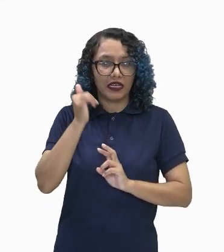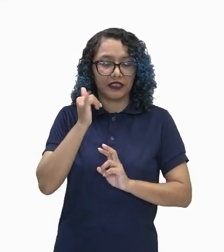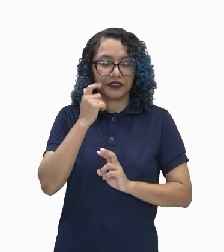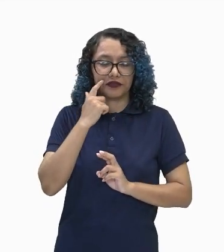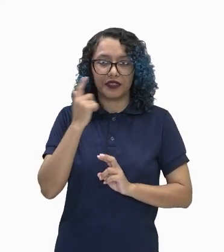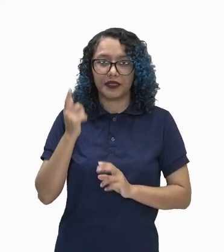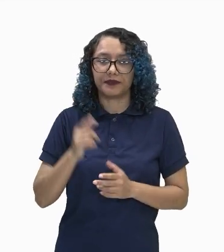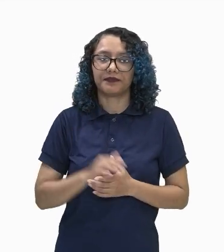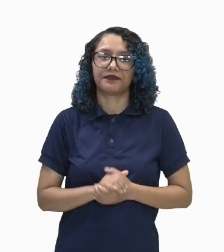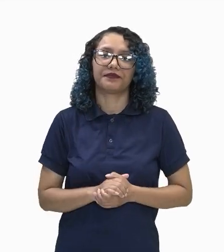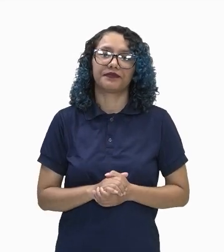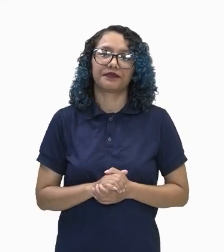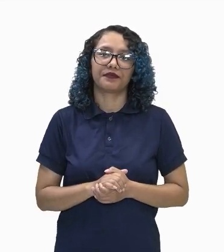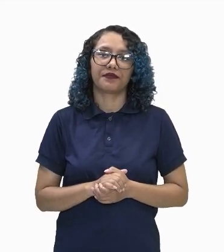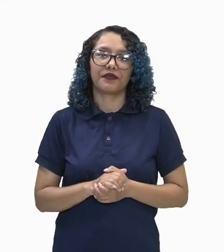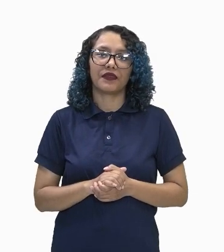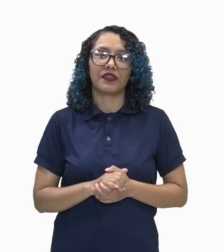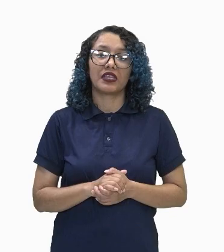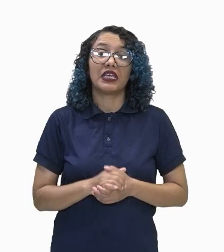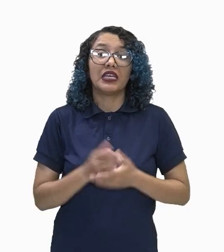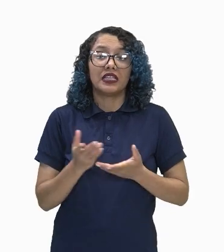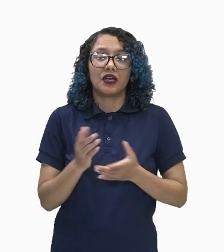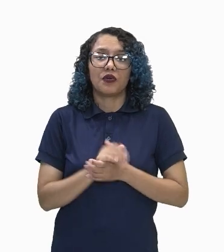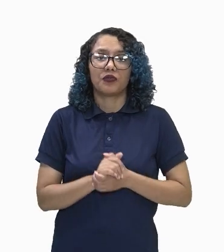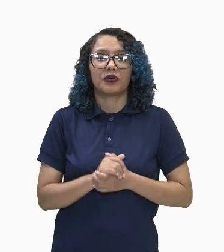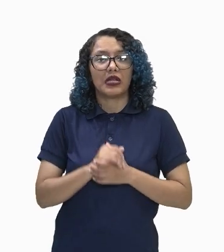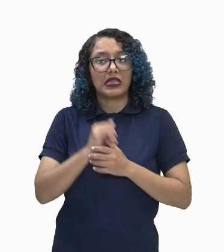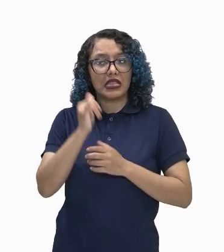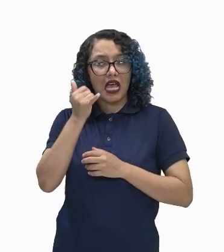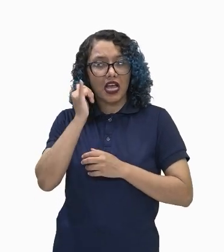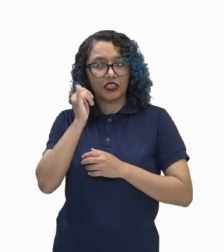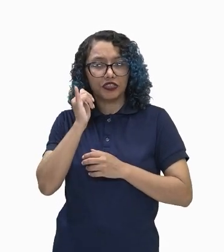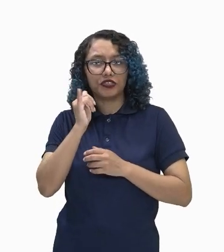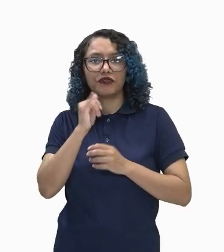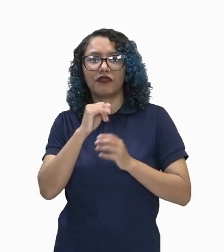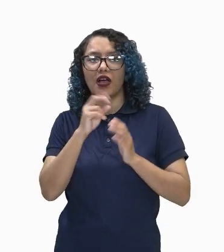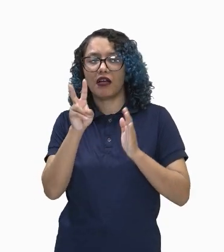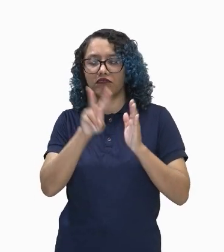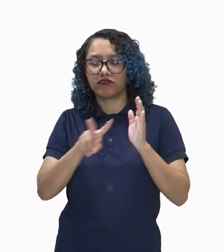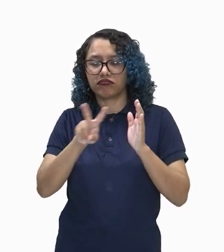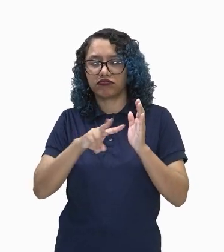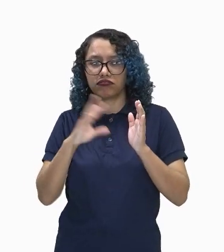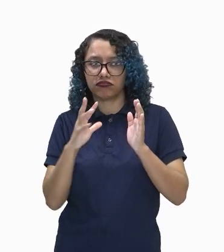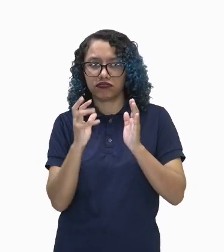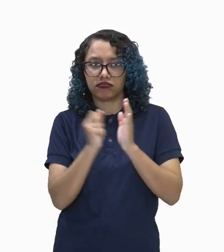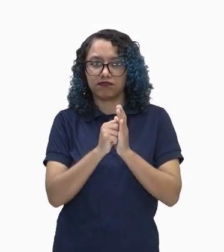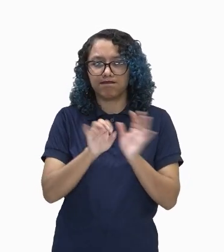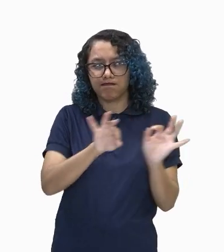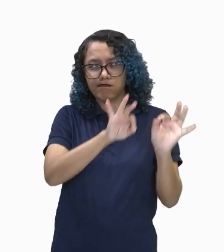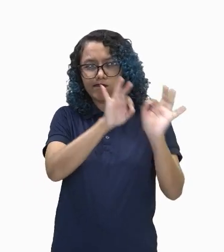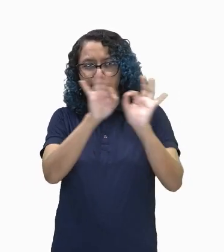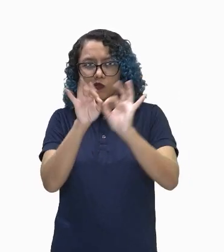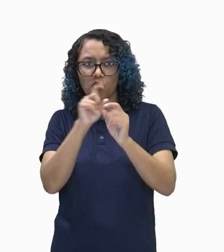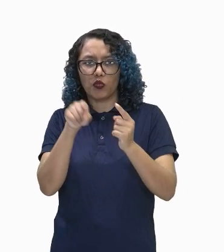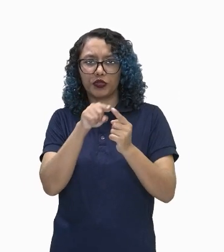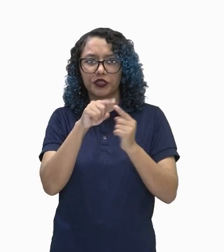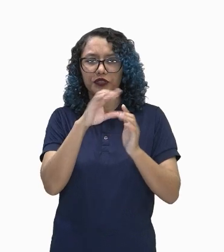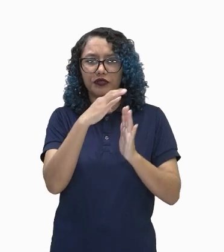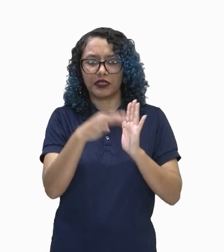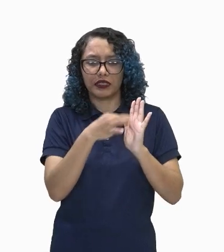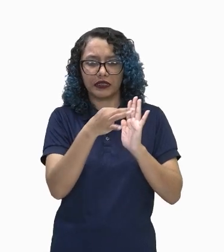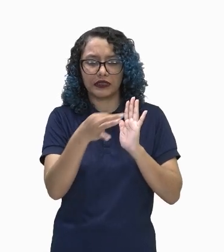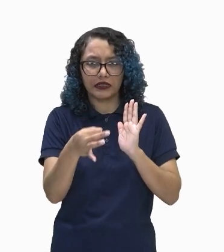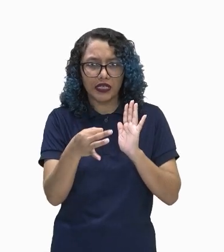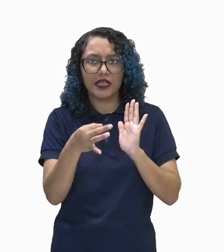né? Ao assistir a uma narrativa audiovisual, com a intenção de produzir uma resenha, não é? A